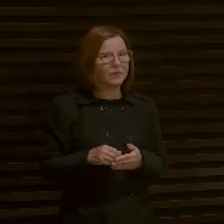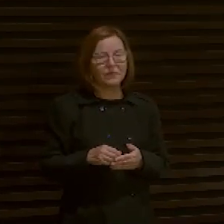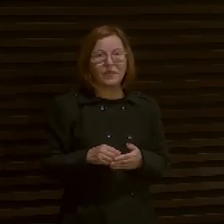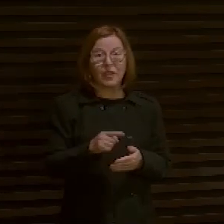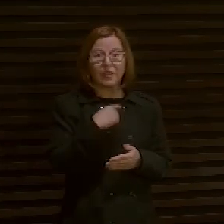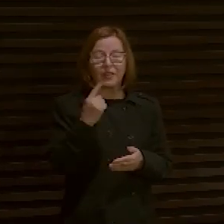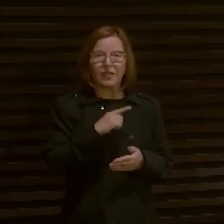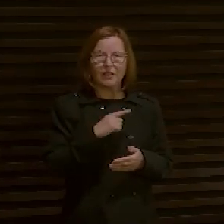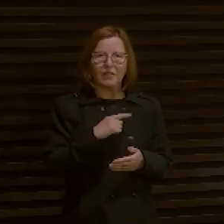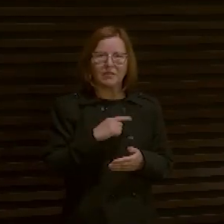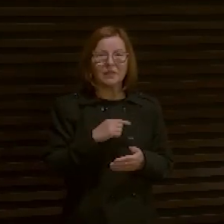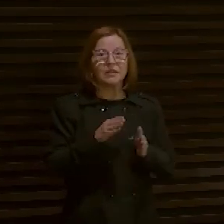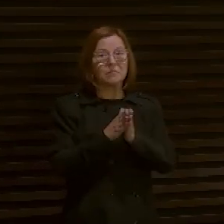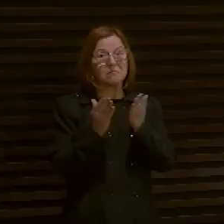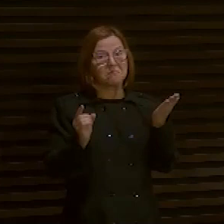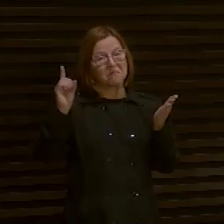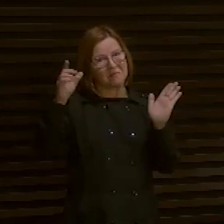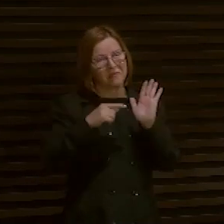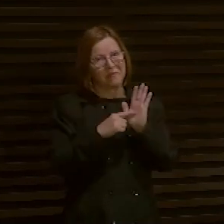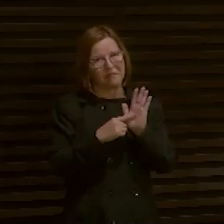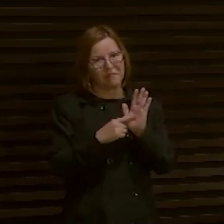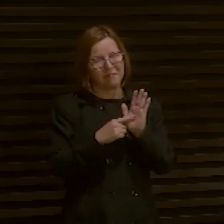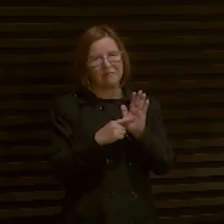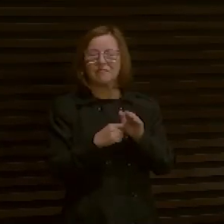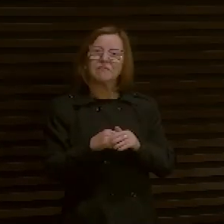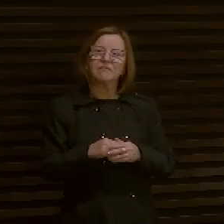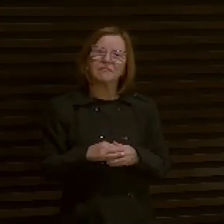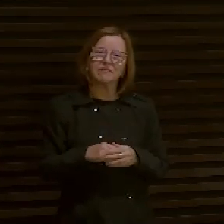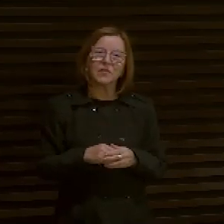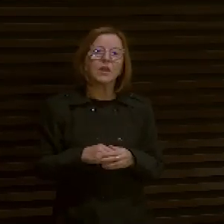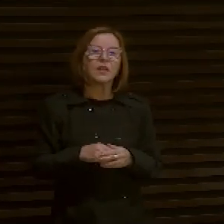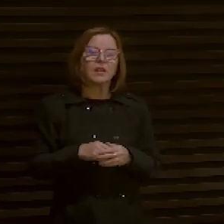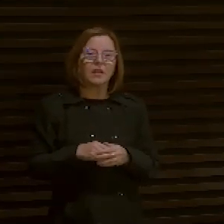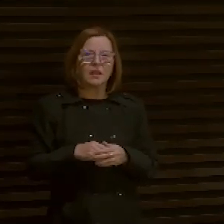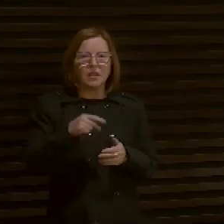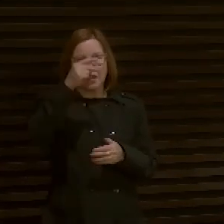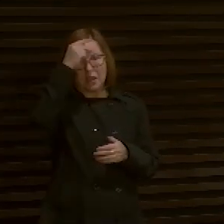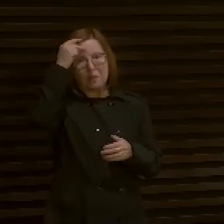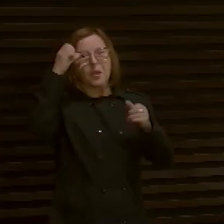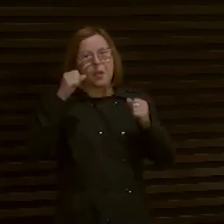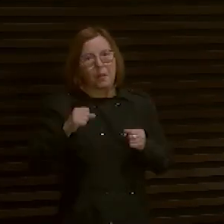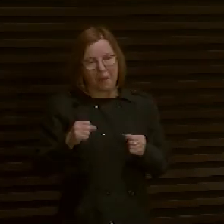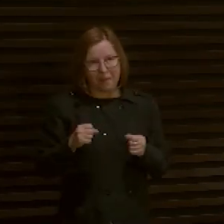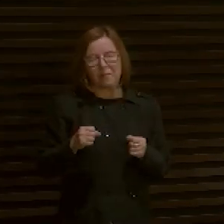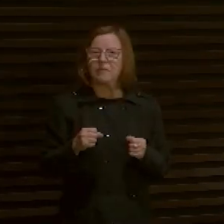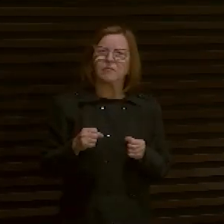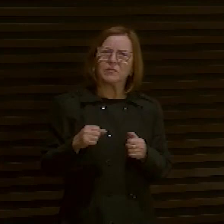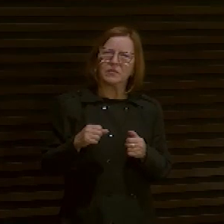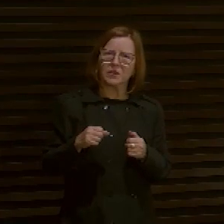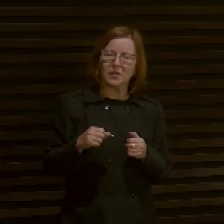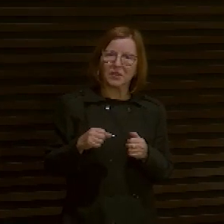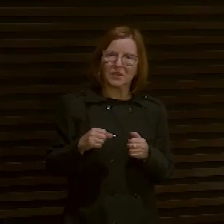Porque alguém pode olhar para esse texto e falar, vou sair profetizando que der na telha, e vai usar isso. Não, meus irmãos, hoje nós